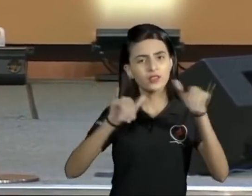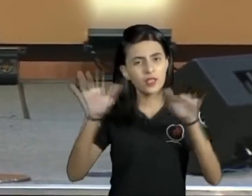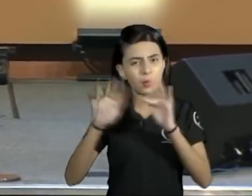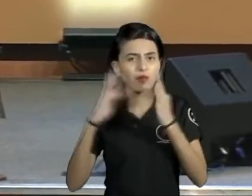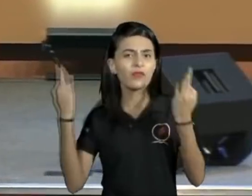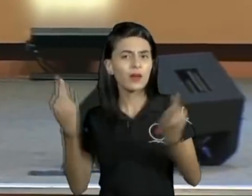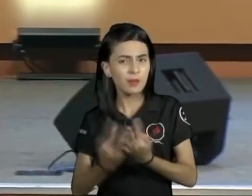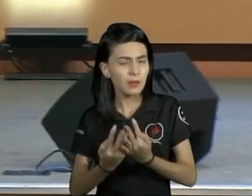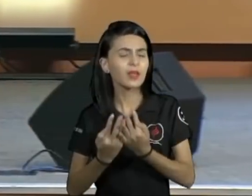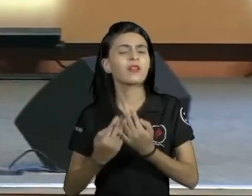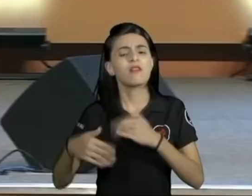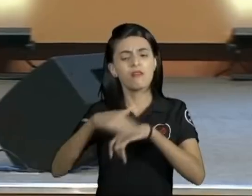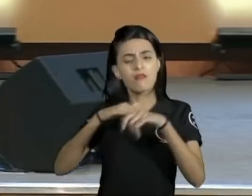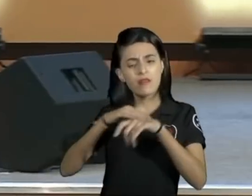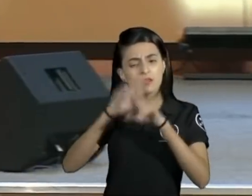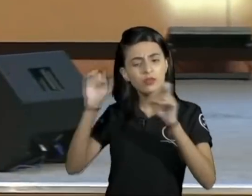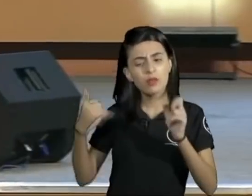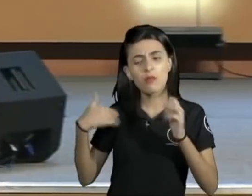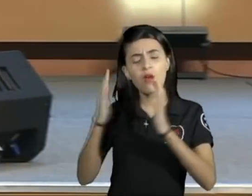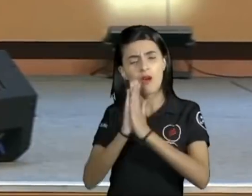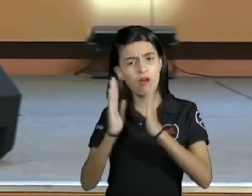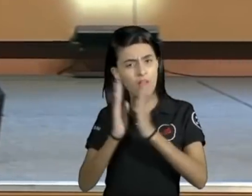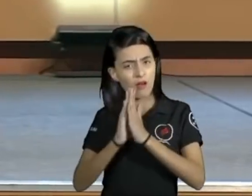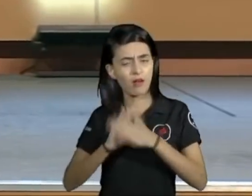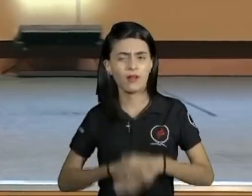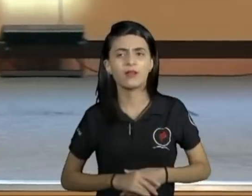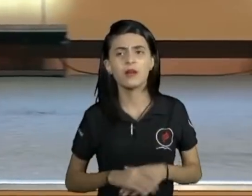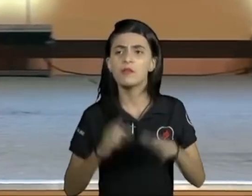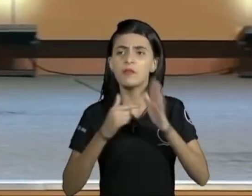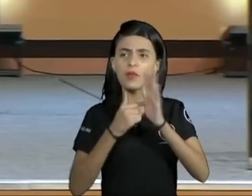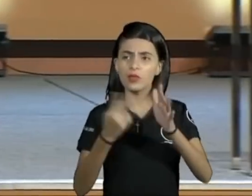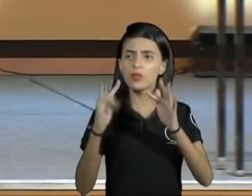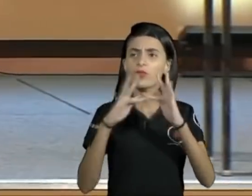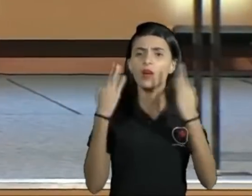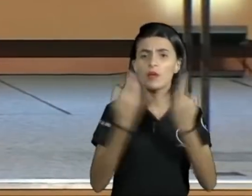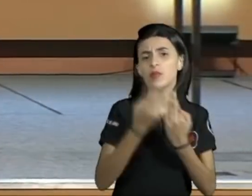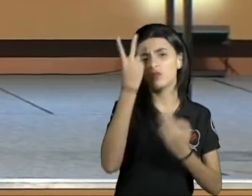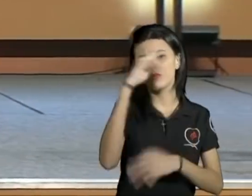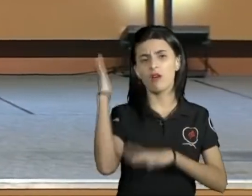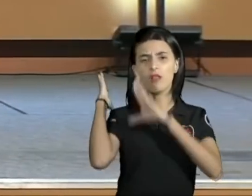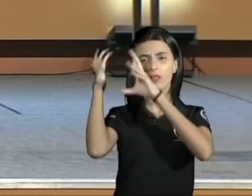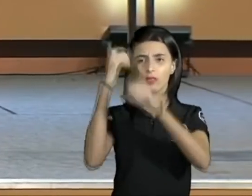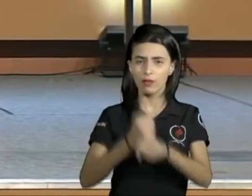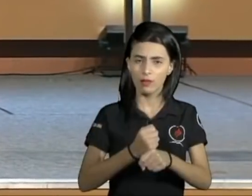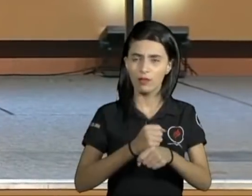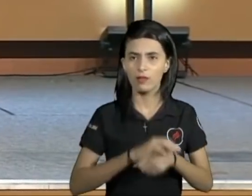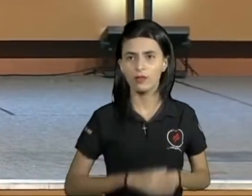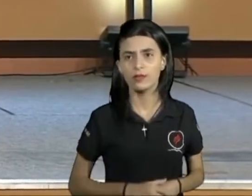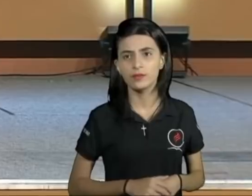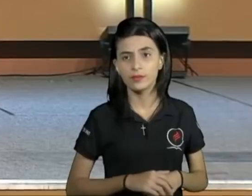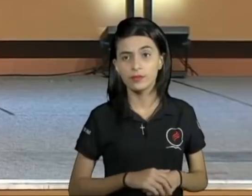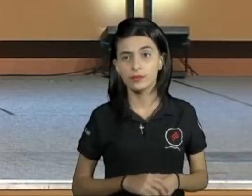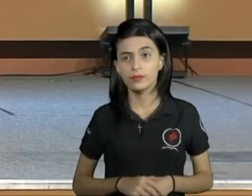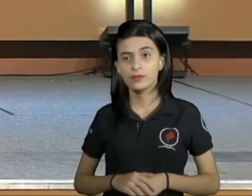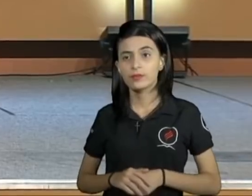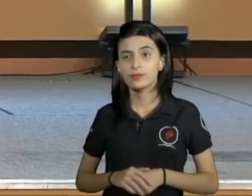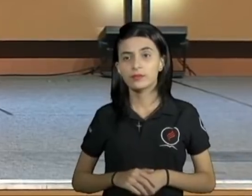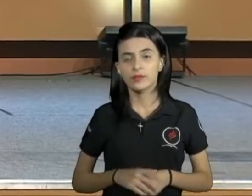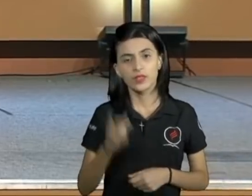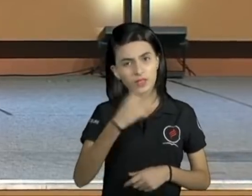família fale com ele Ore mostra tua família tua história se